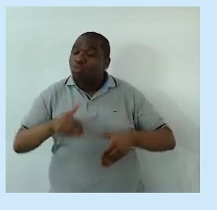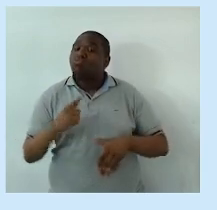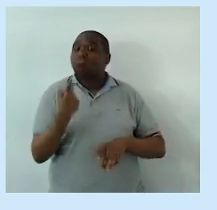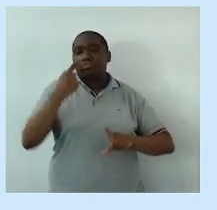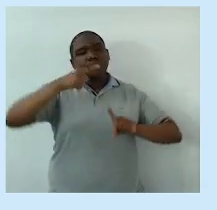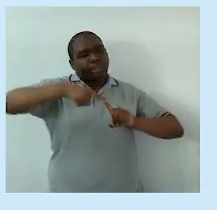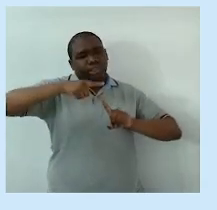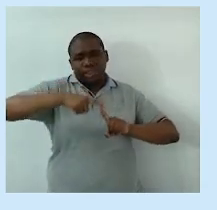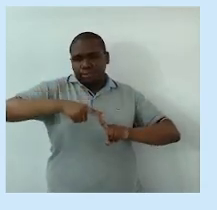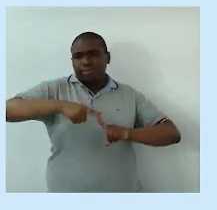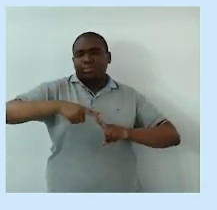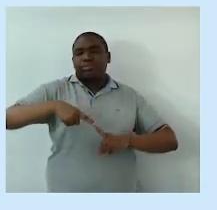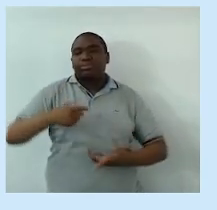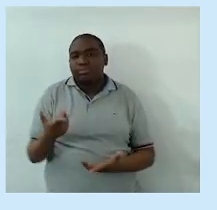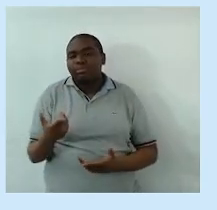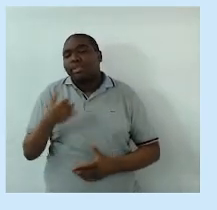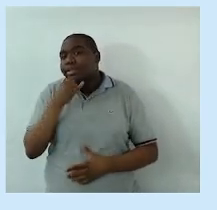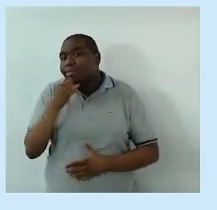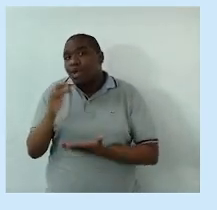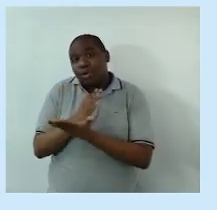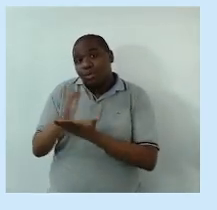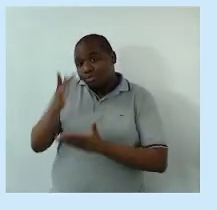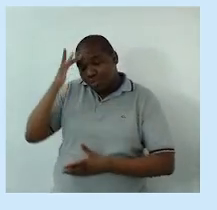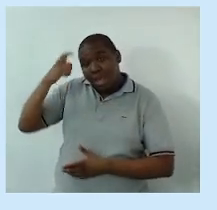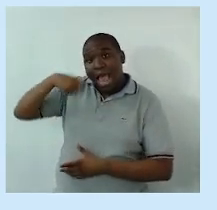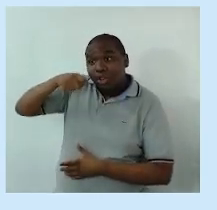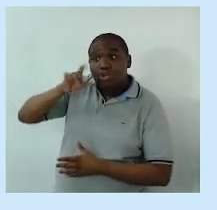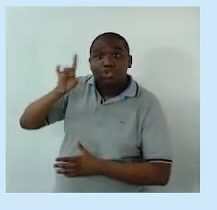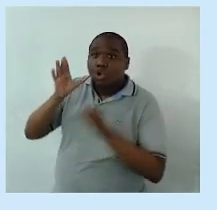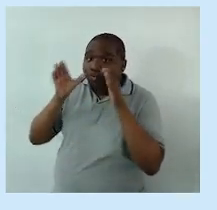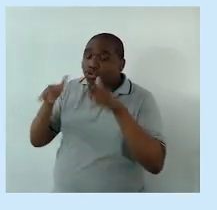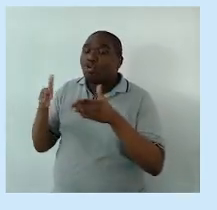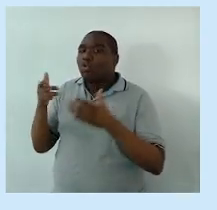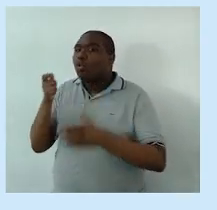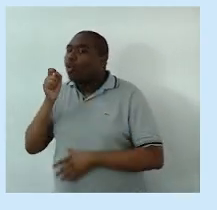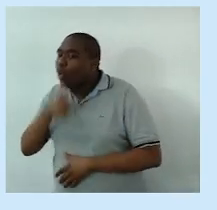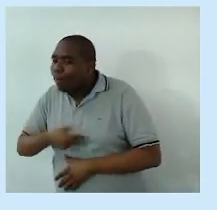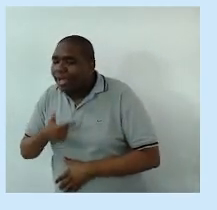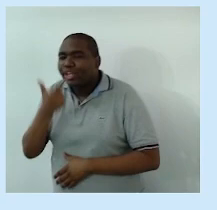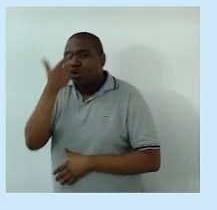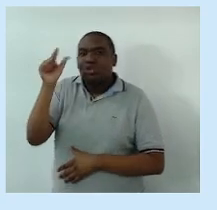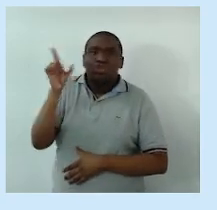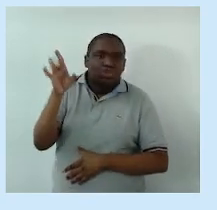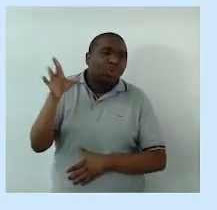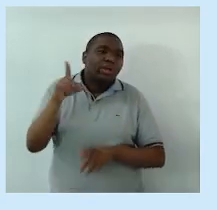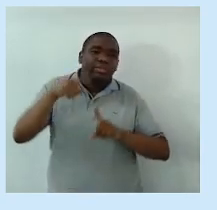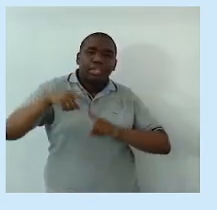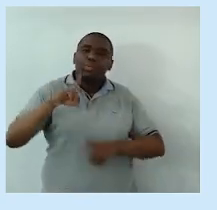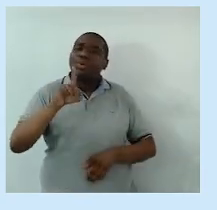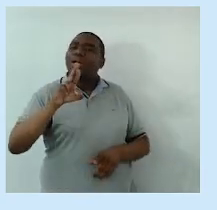estilo, né? Por exemplo, tem atores que só fazem comédia, né? Tem atores que só fazem drama, tem dramaturgos que escrevem